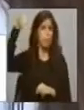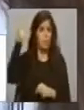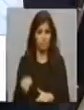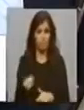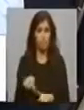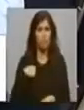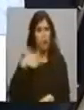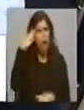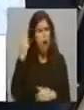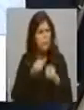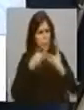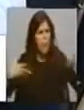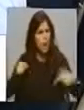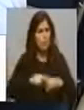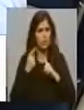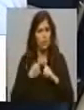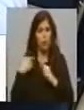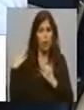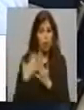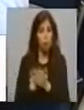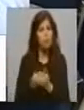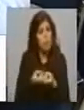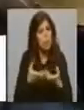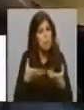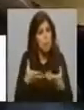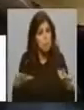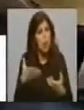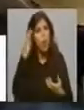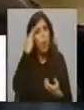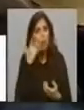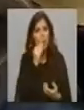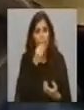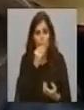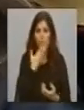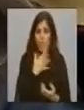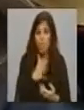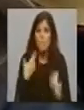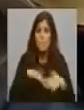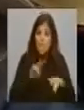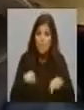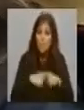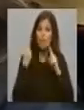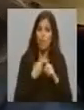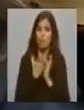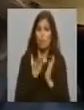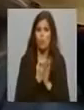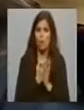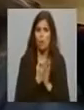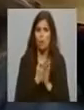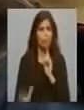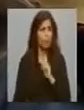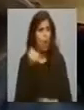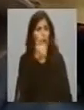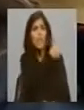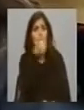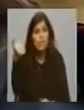ano. Nós, nos últimos anos, temos vindo a aumentar o número de estudantes estrangeiros, mas este ano letivo, eu diria que nós chegamos aos 500, o que é, de